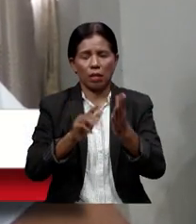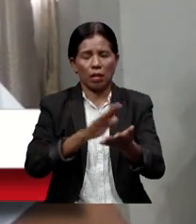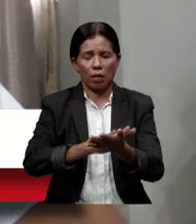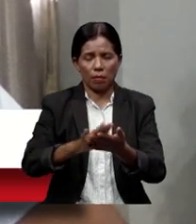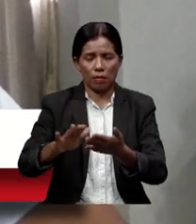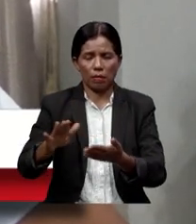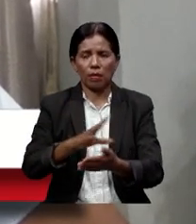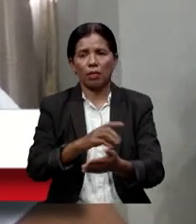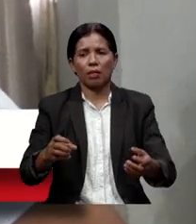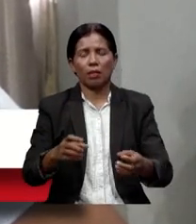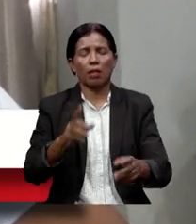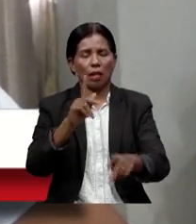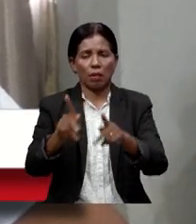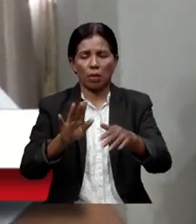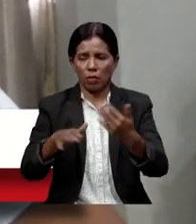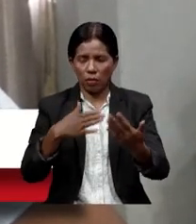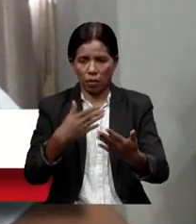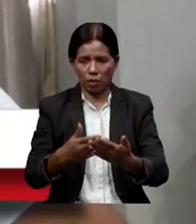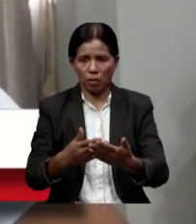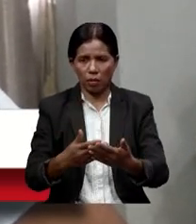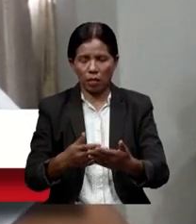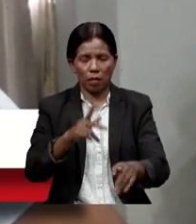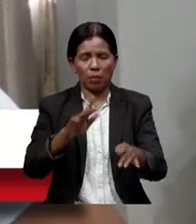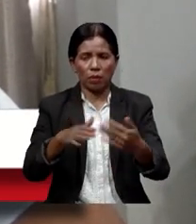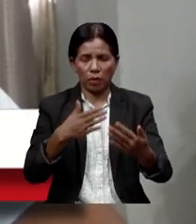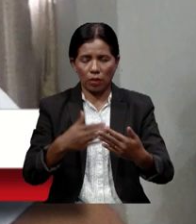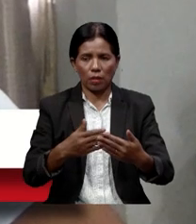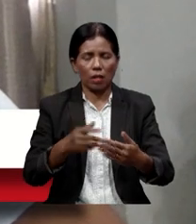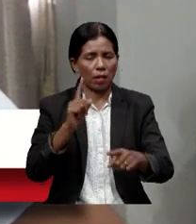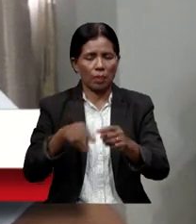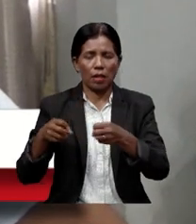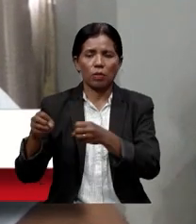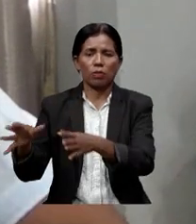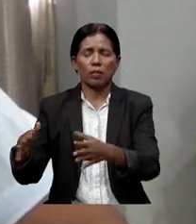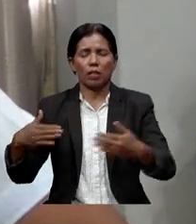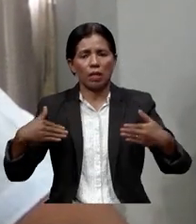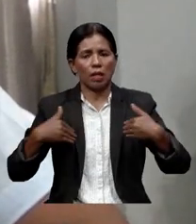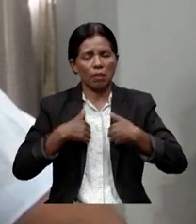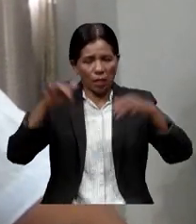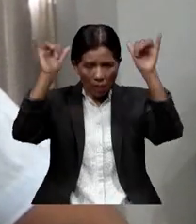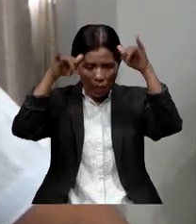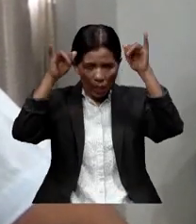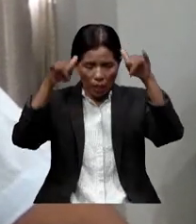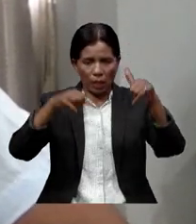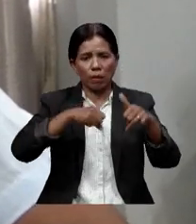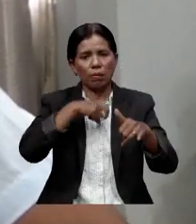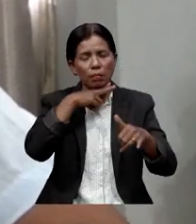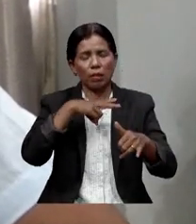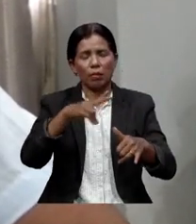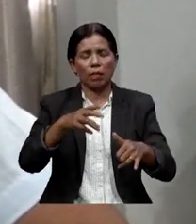publik ne be mak bandu atu komunidade sira atu musik animal livre ia